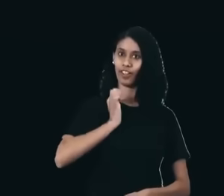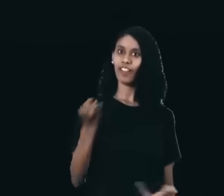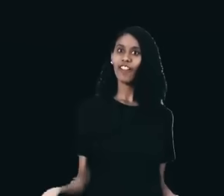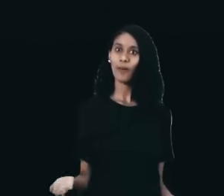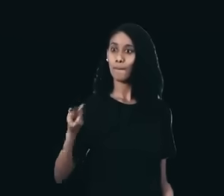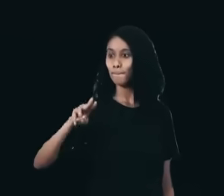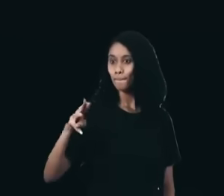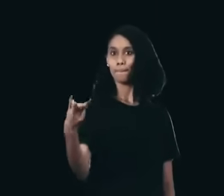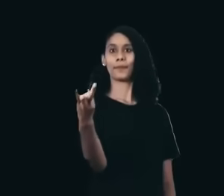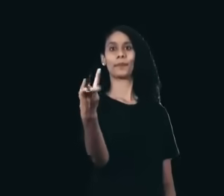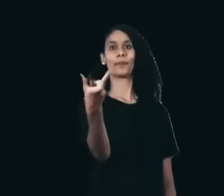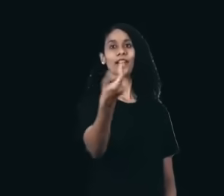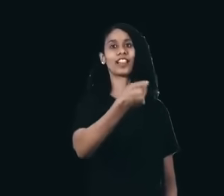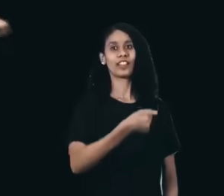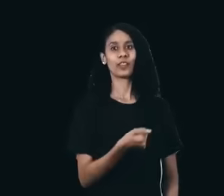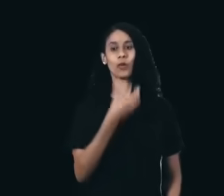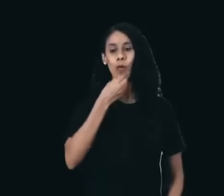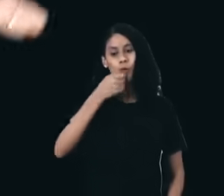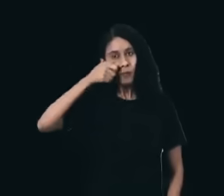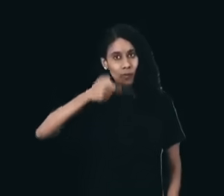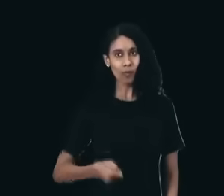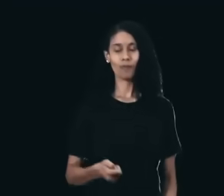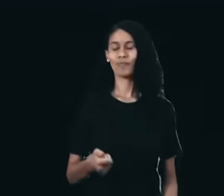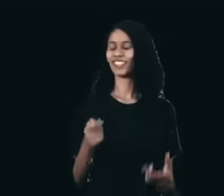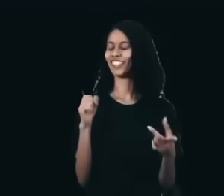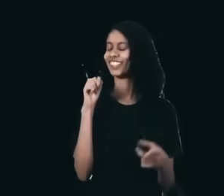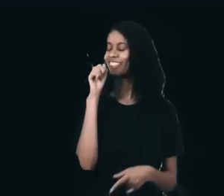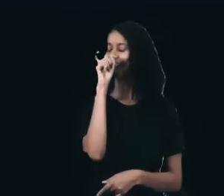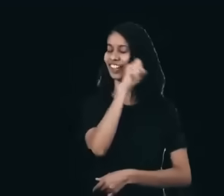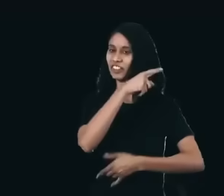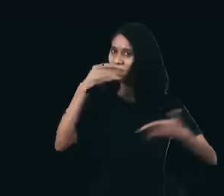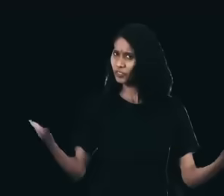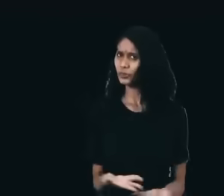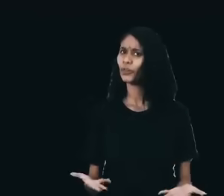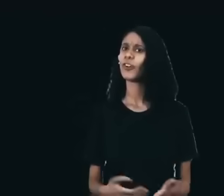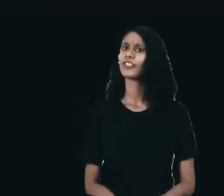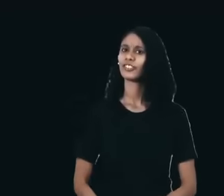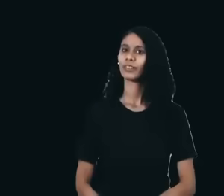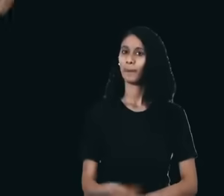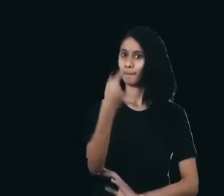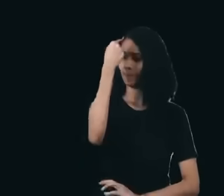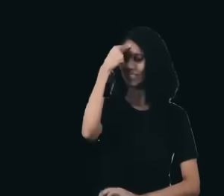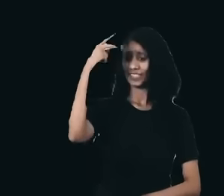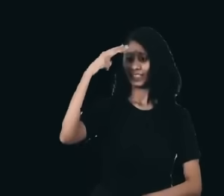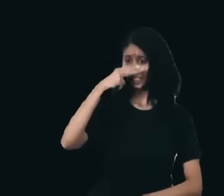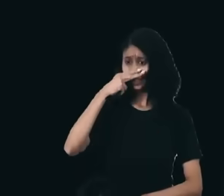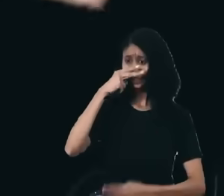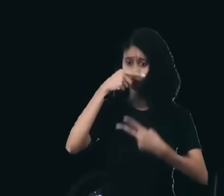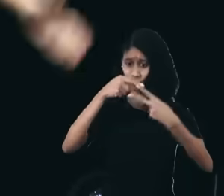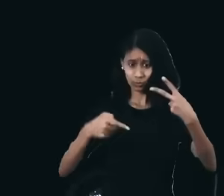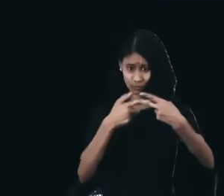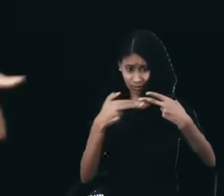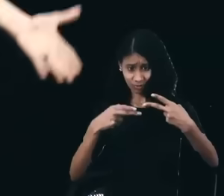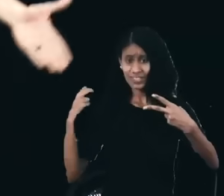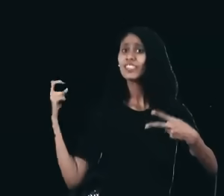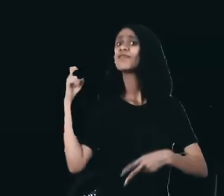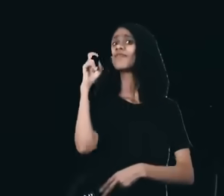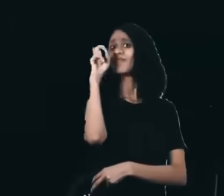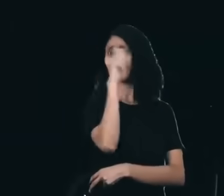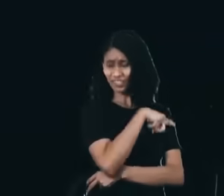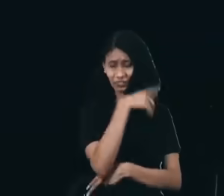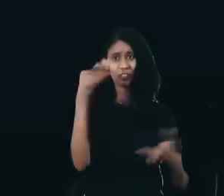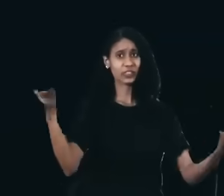Oh, só ele disser macho, homem, já tá difícil. E crente, dois requisitos difíceis,